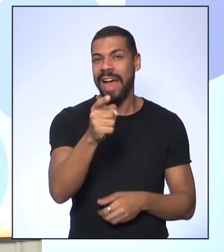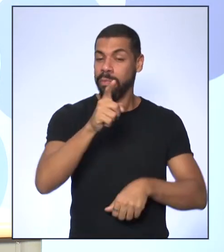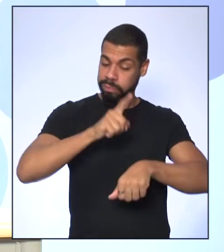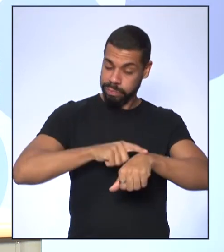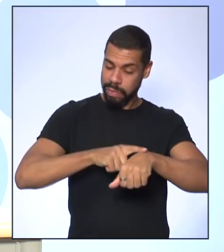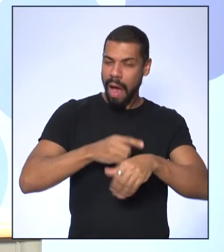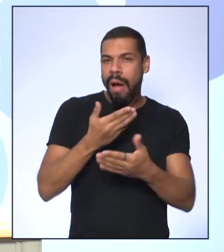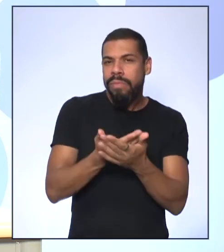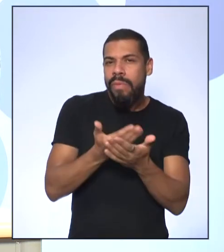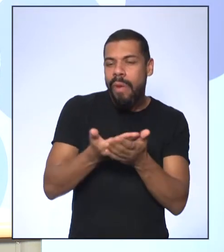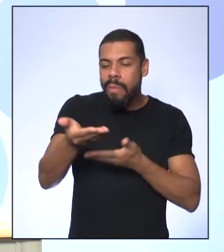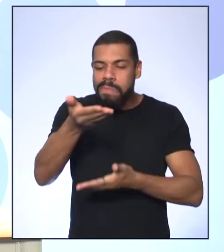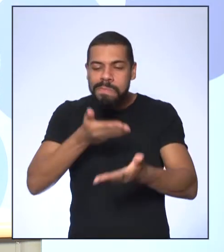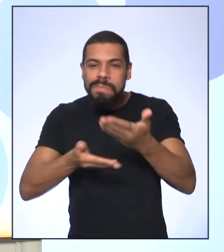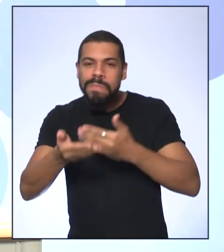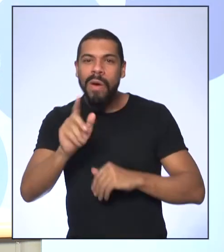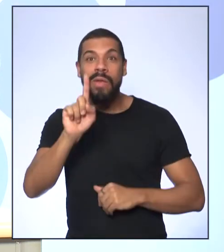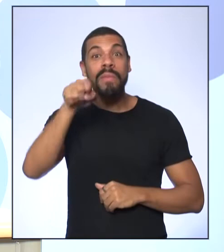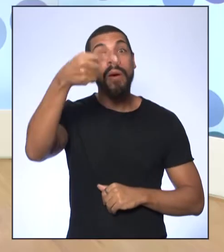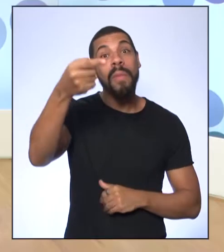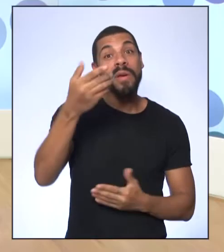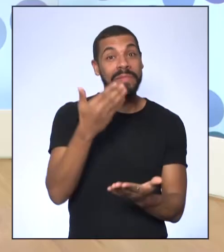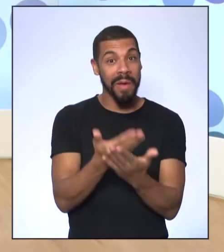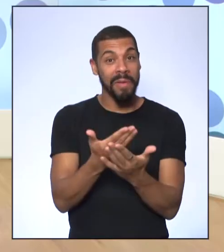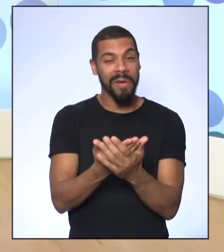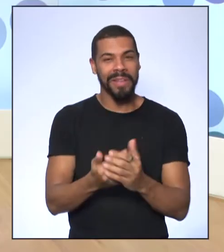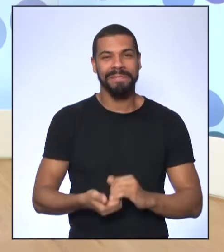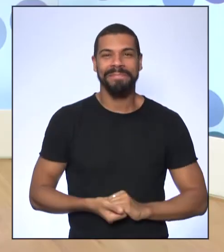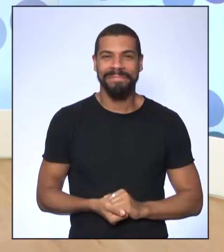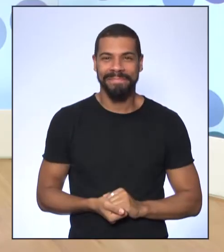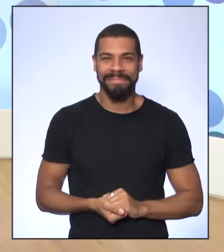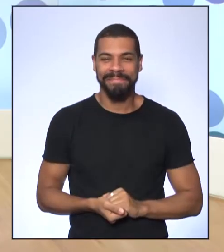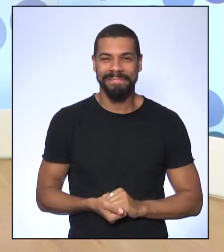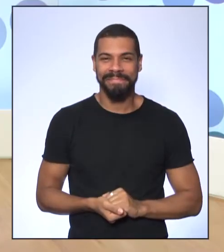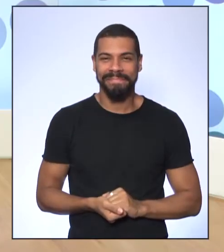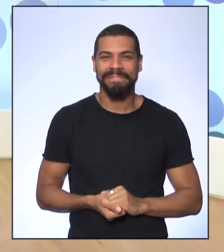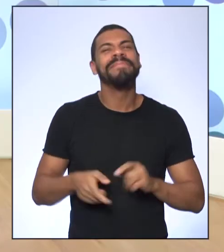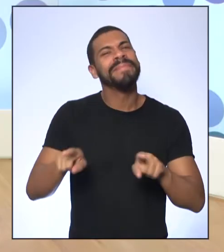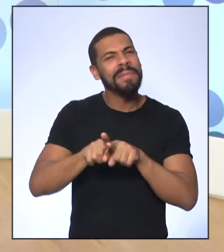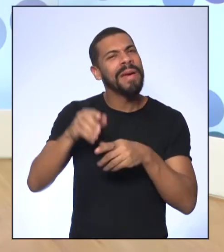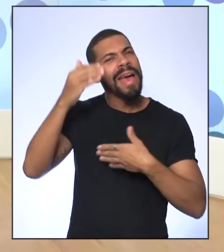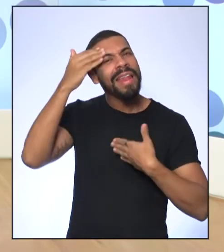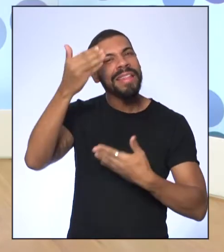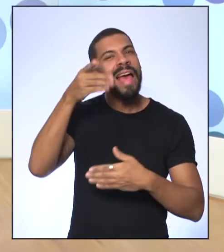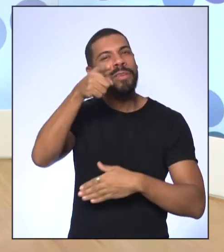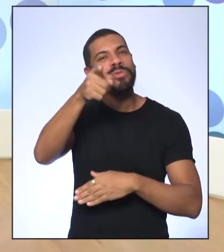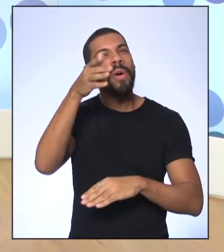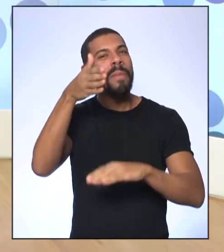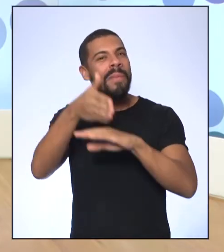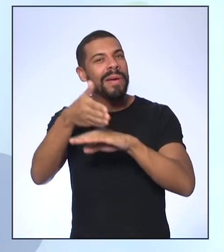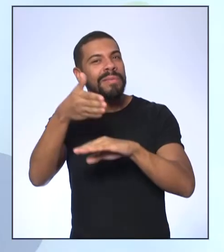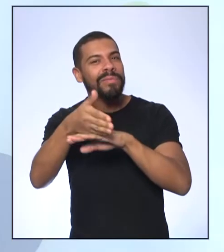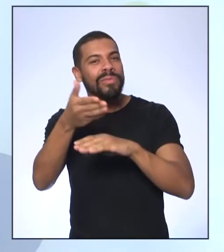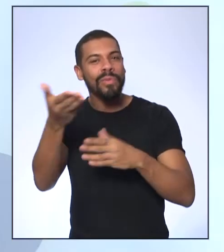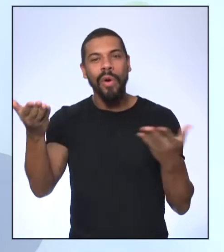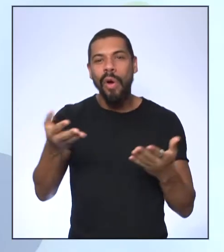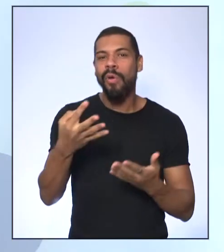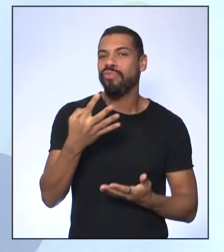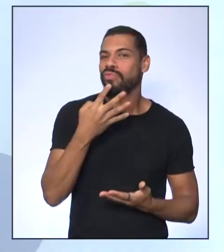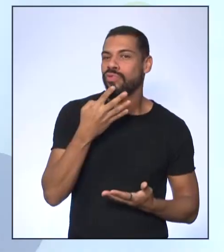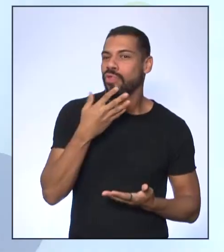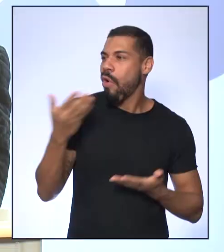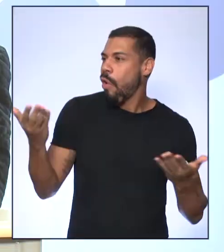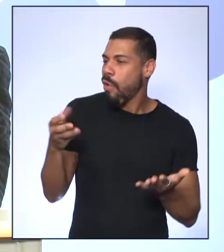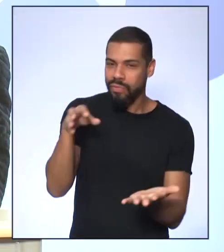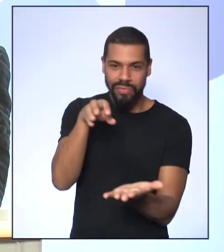aqui, pela interação, e a gente se vê na próxima aula. Eu gostaria de agradecer também a sua presença, Naomi. A gente se conheceu hoje, né, graças